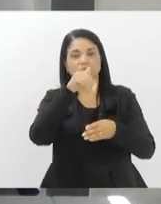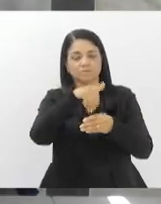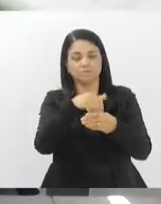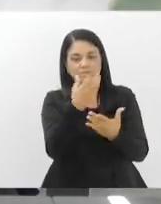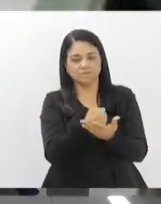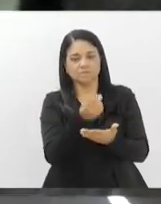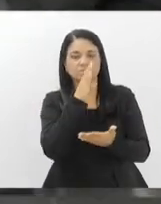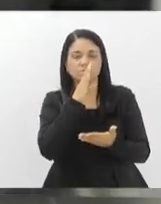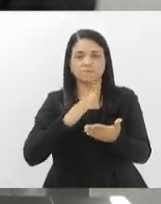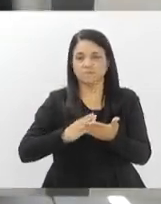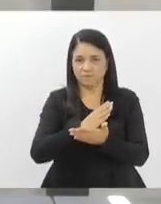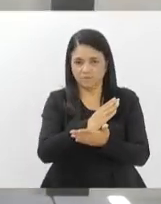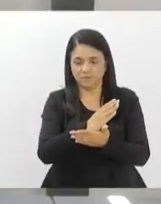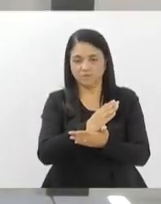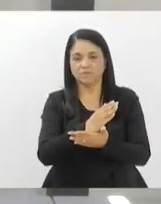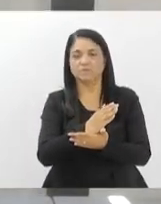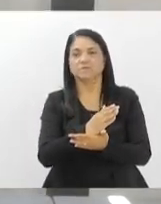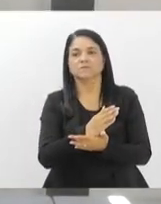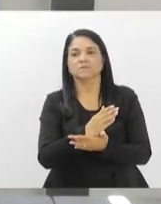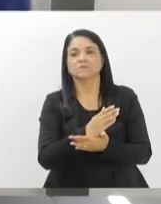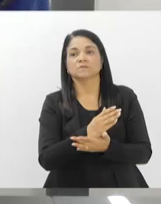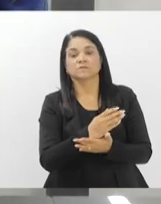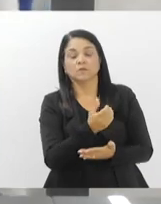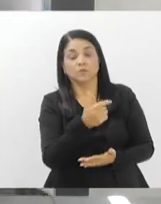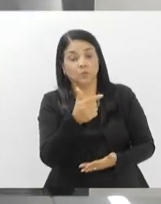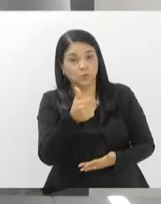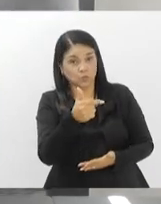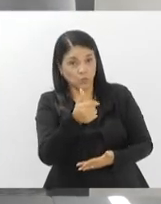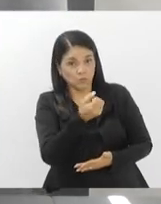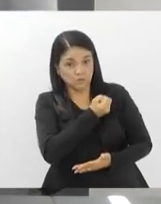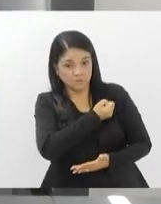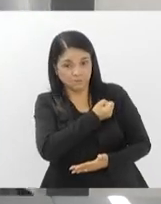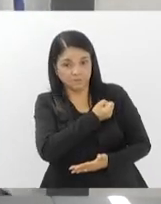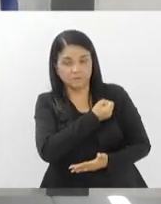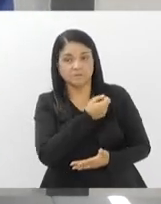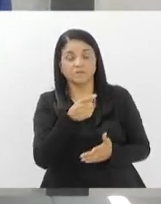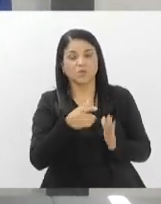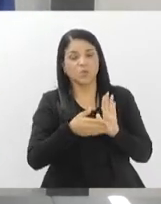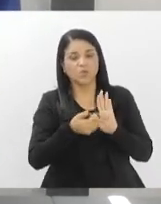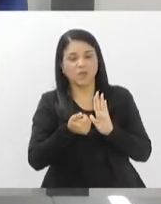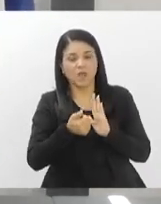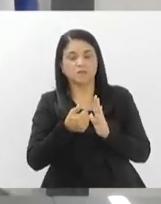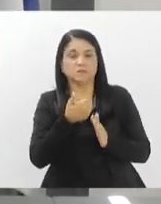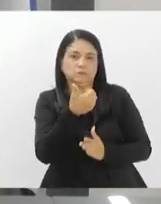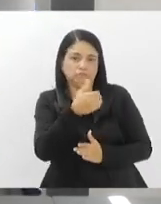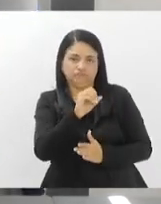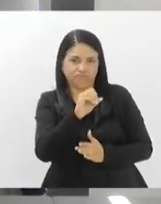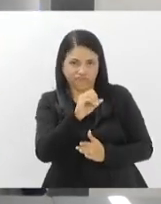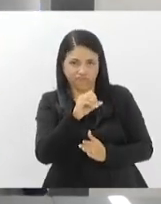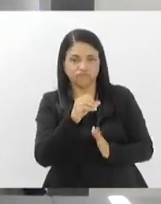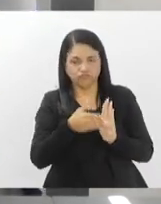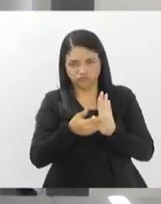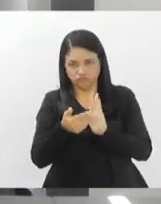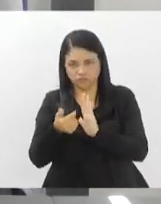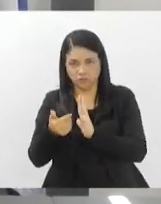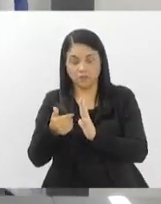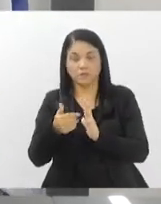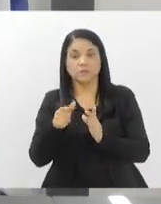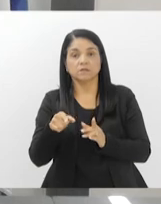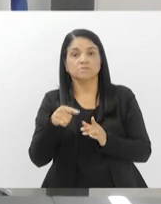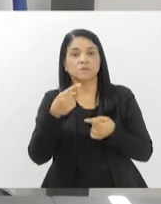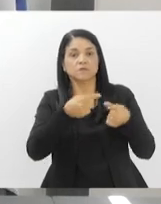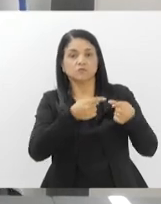senhores que aprovam, permaneçam como estão, aprovado. O 12, em tese eu tirei de pauta, como autor do projeto, para uma